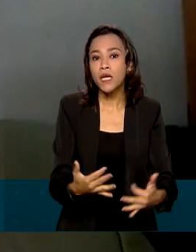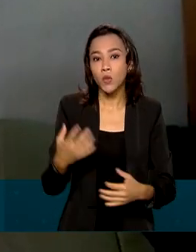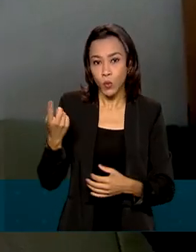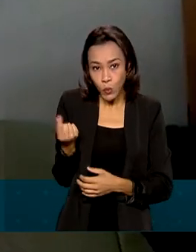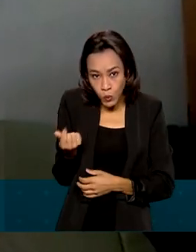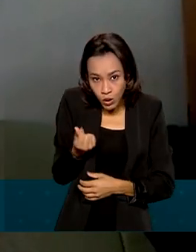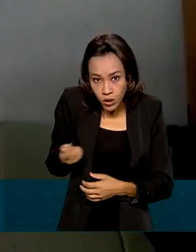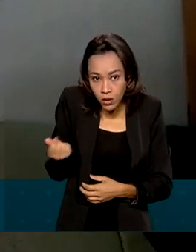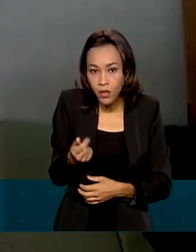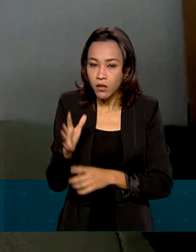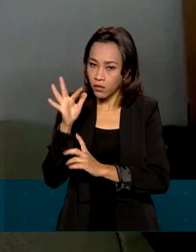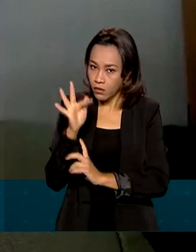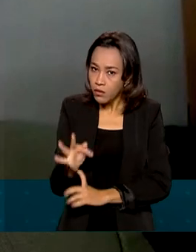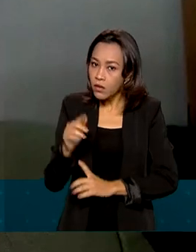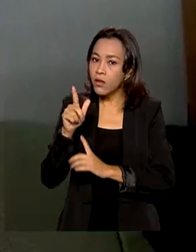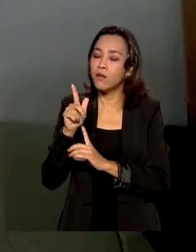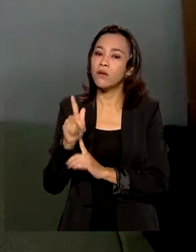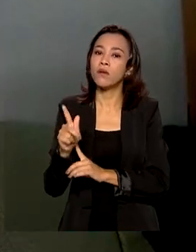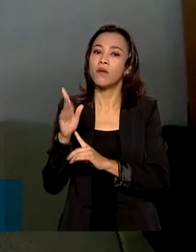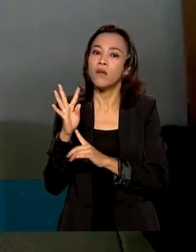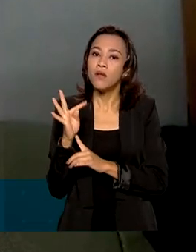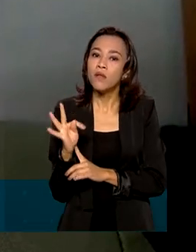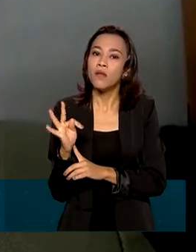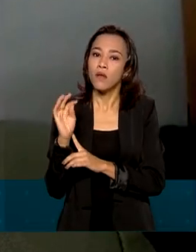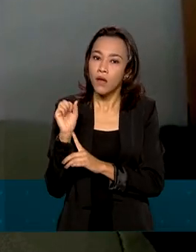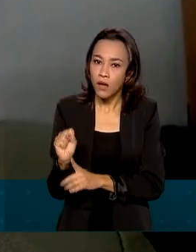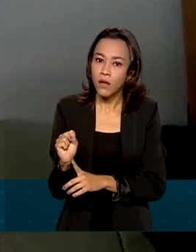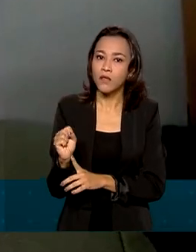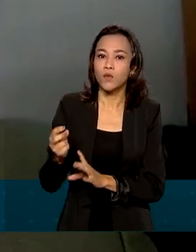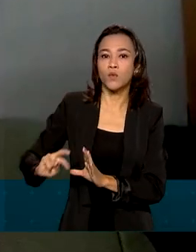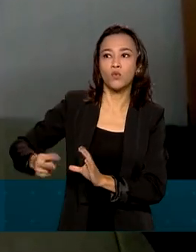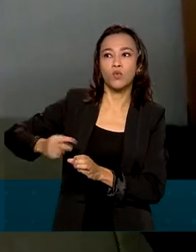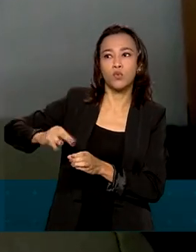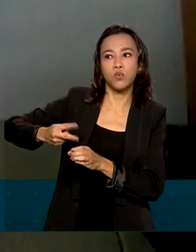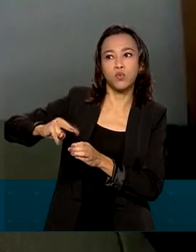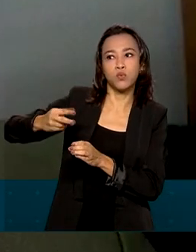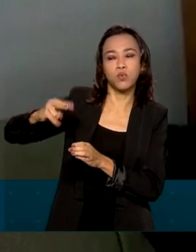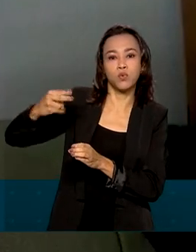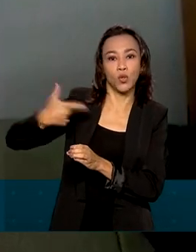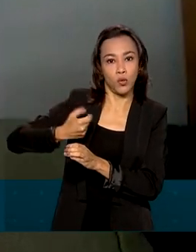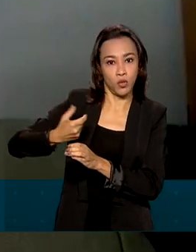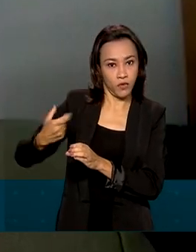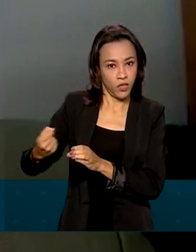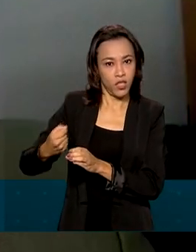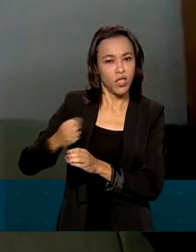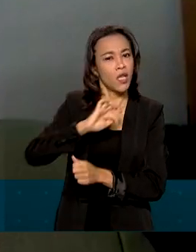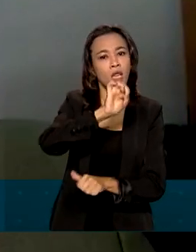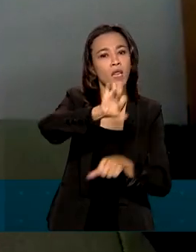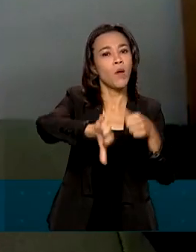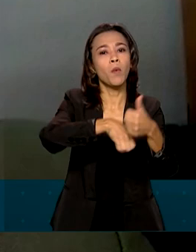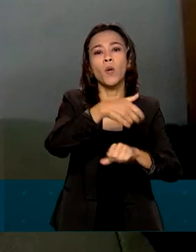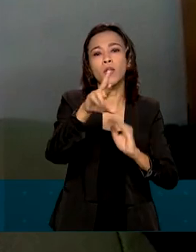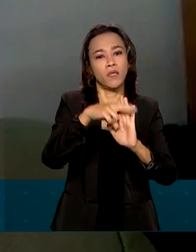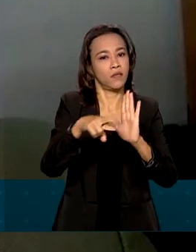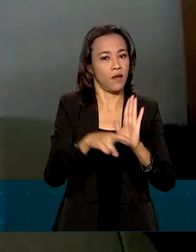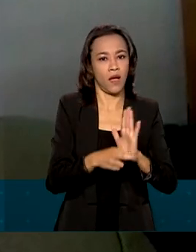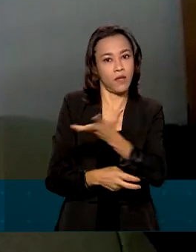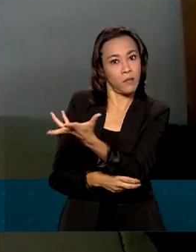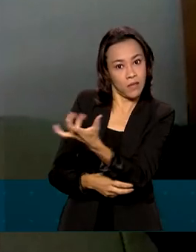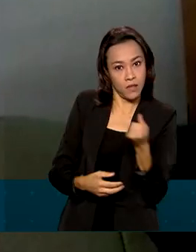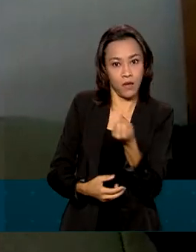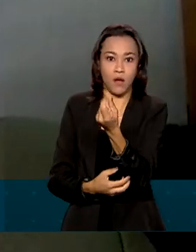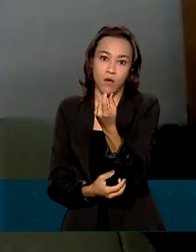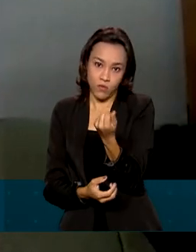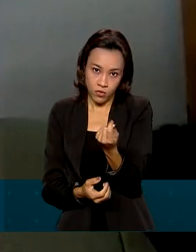dos looks a tiros em 2020 não altera as regras para os aqui né